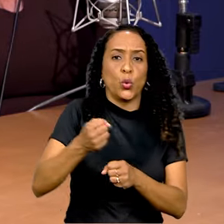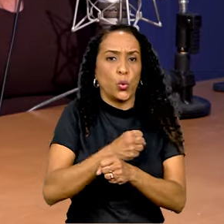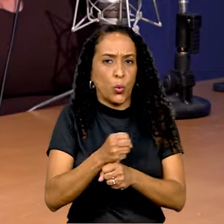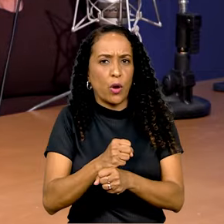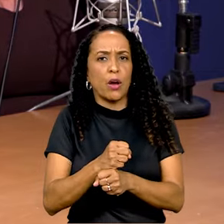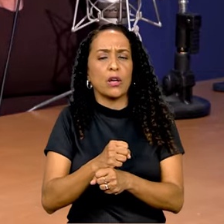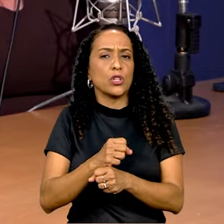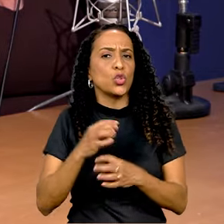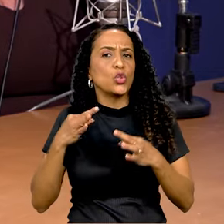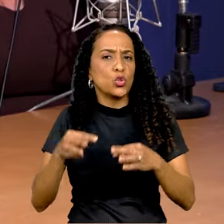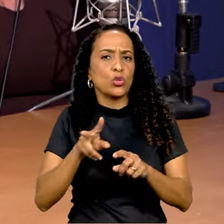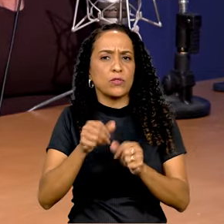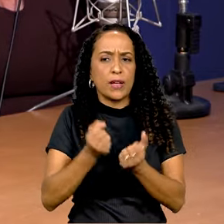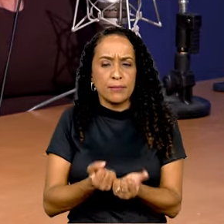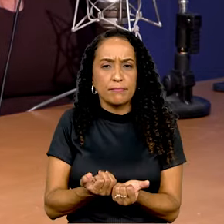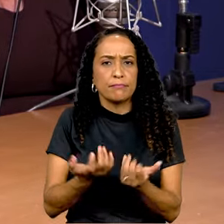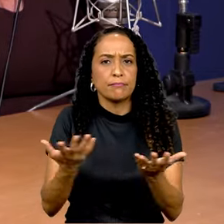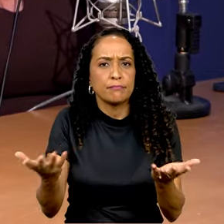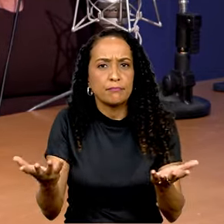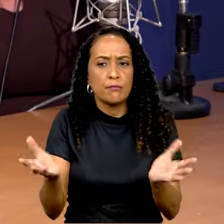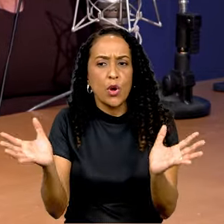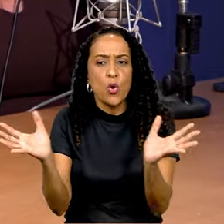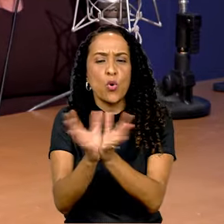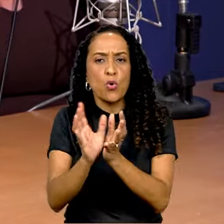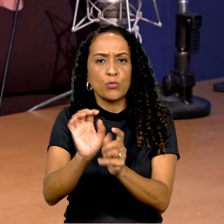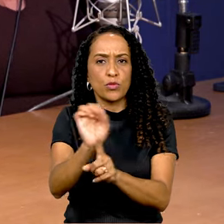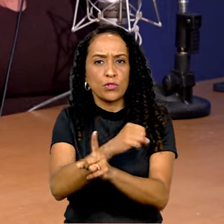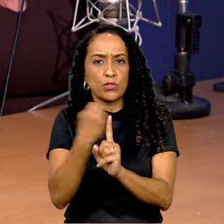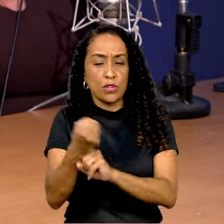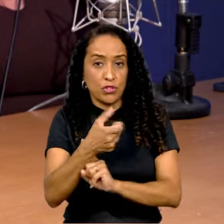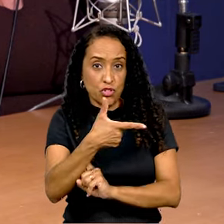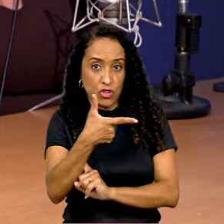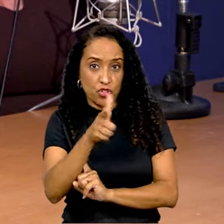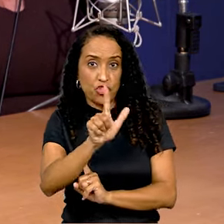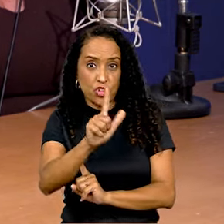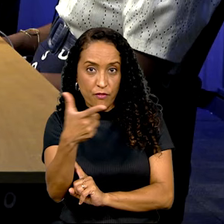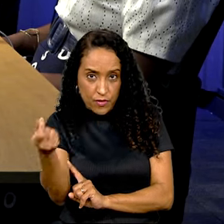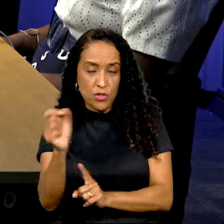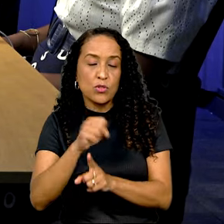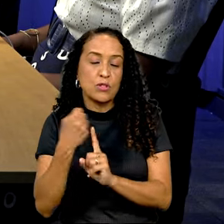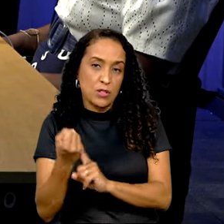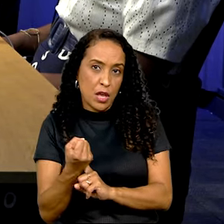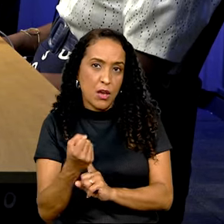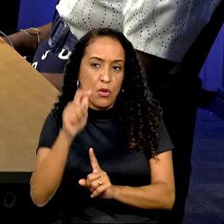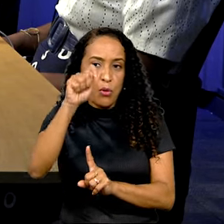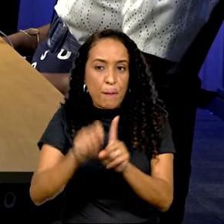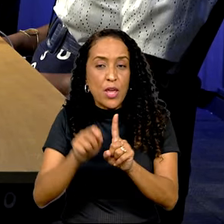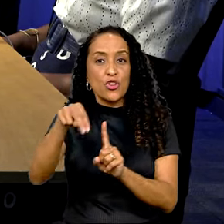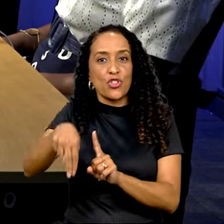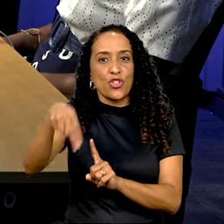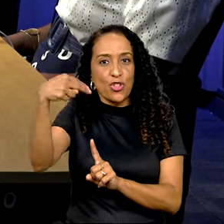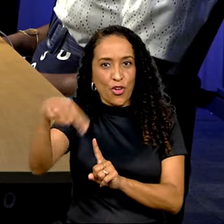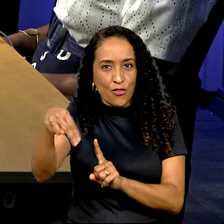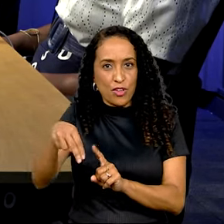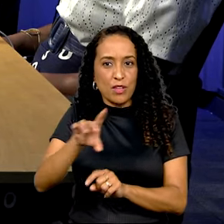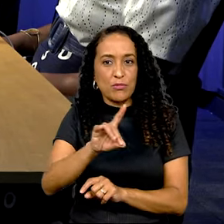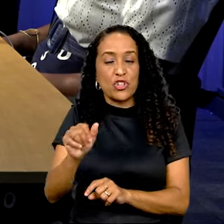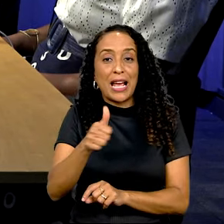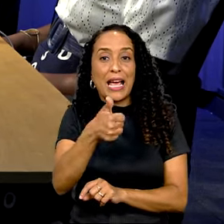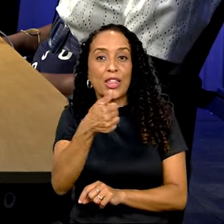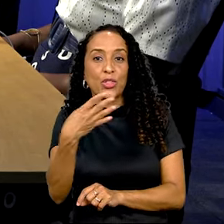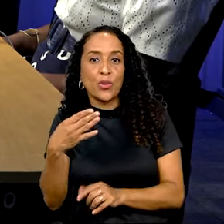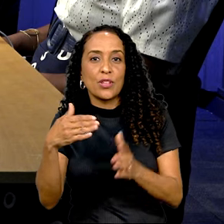ano esses debates todos vão ser levados pra cúpula social do G20 Cúpula do G20 social em novembro de